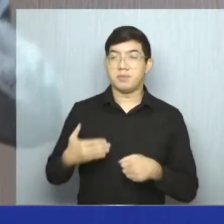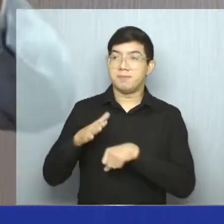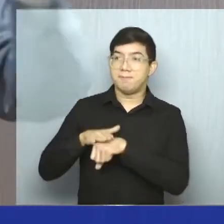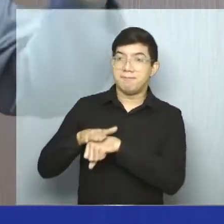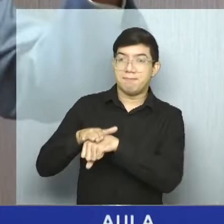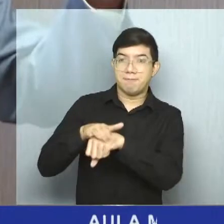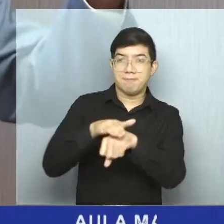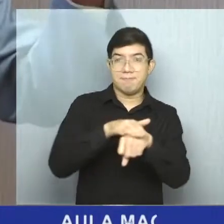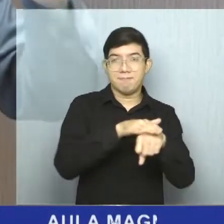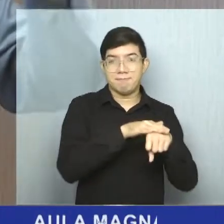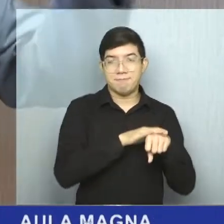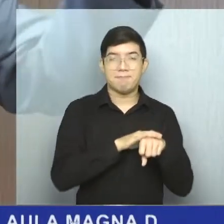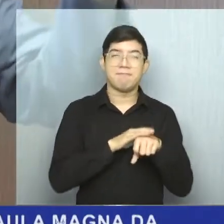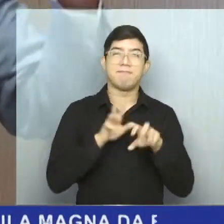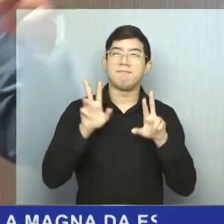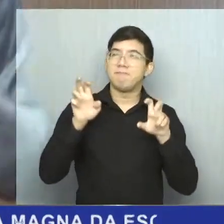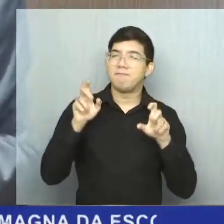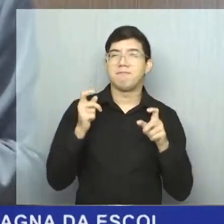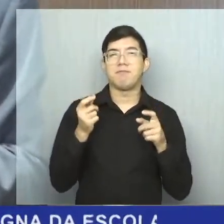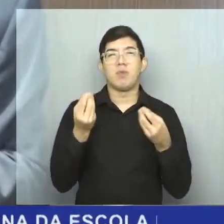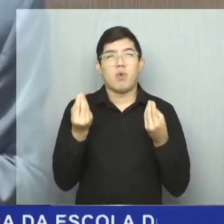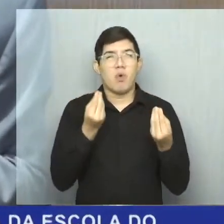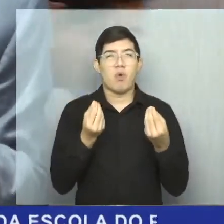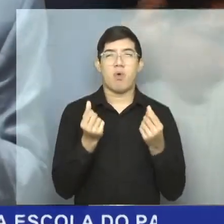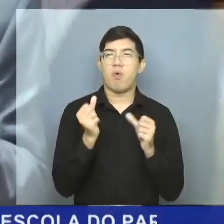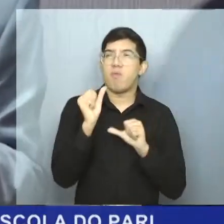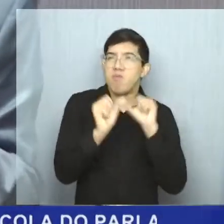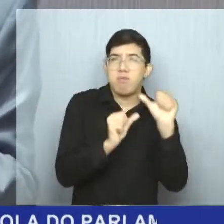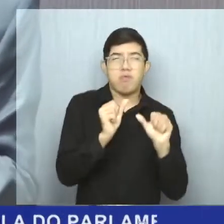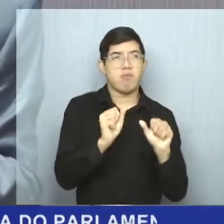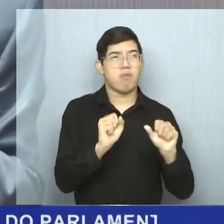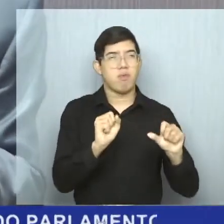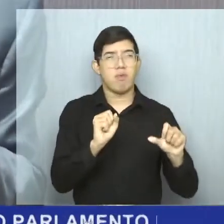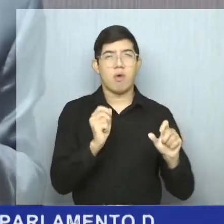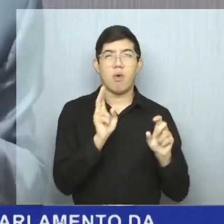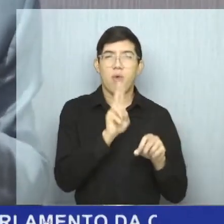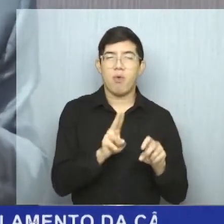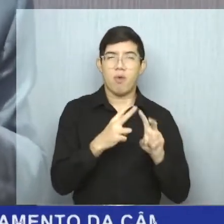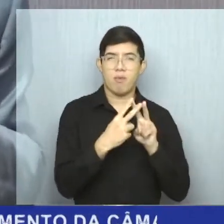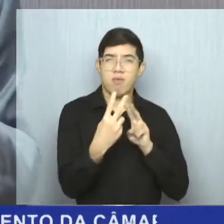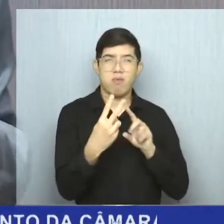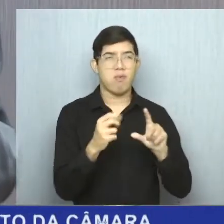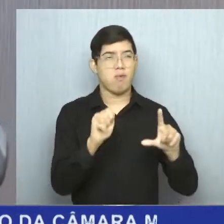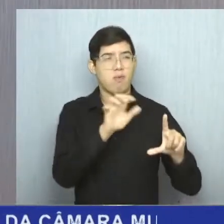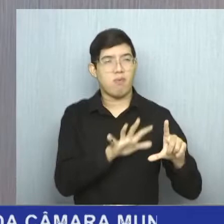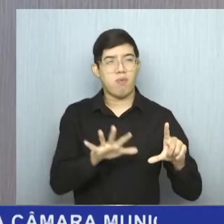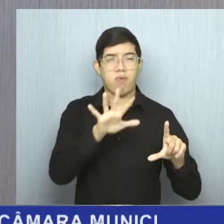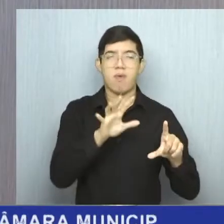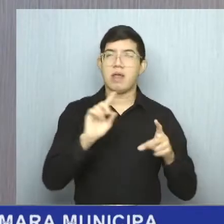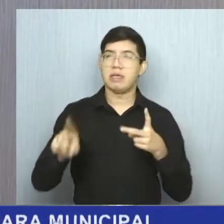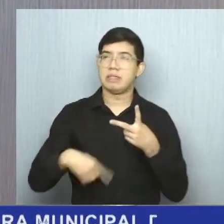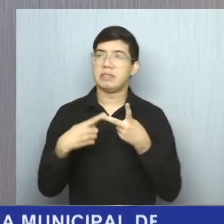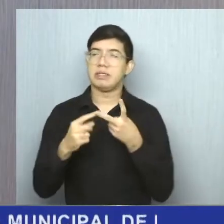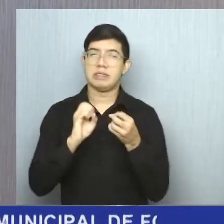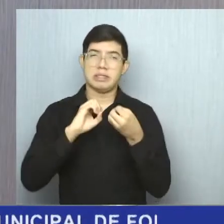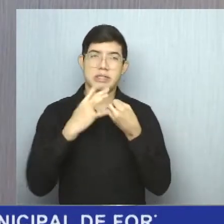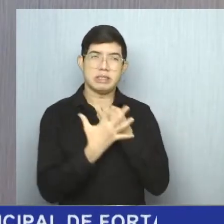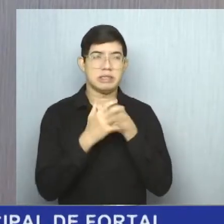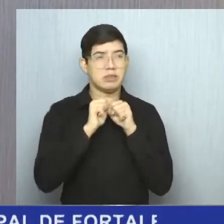modernamente, em tempos de capital volátil, eletrônico, em tempos de pandemia, por exemplo, em que uma contaminação